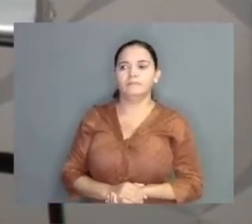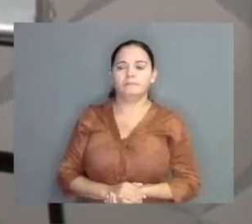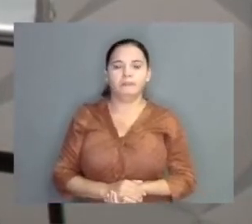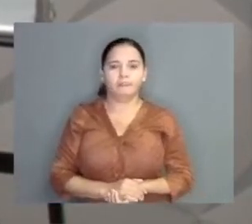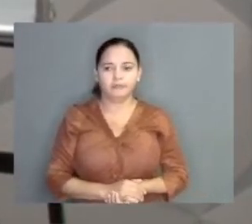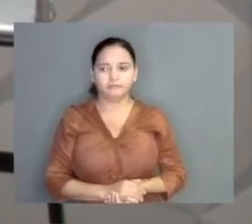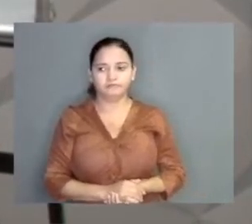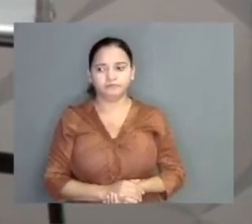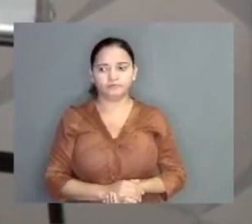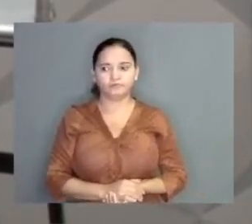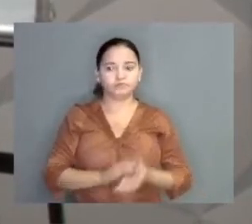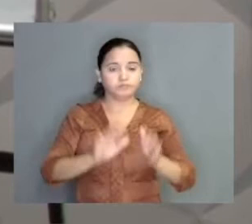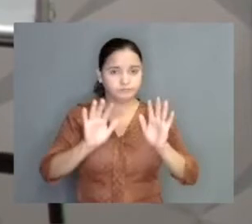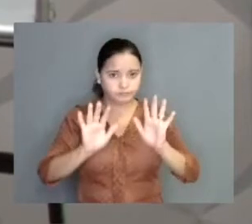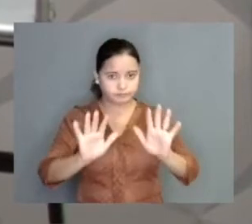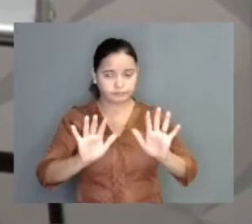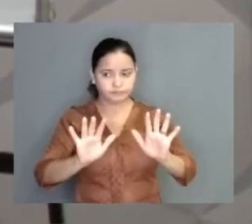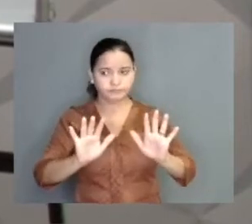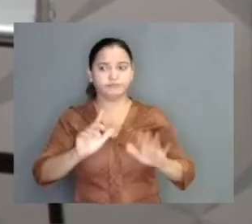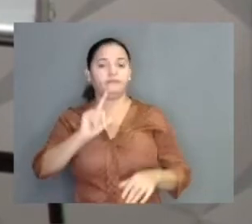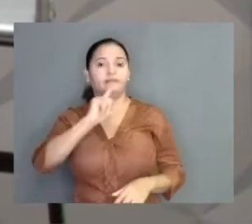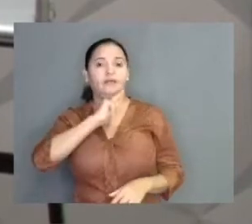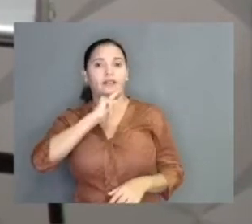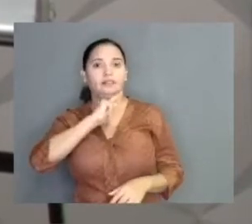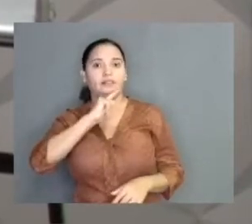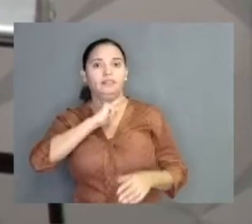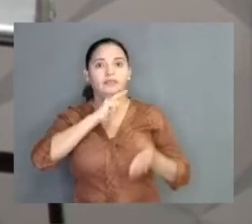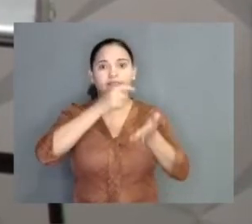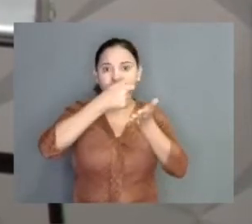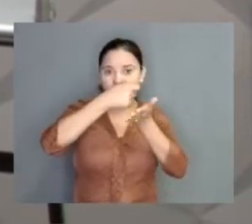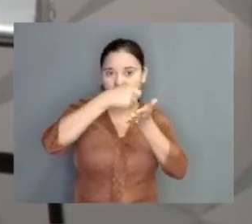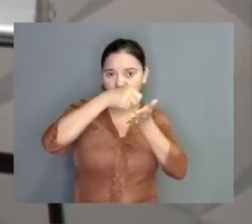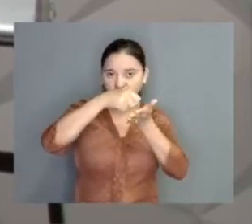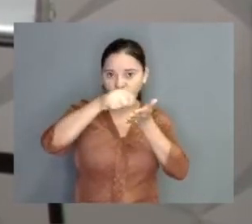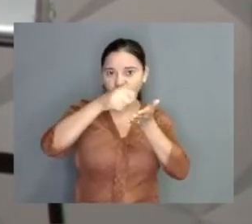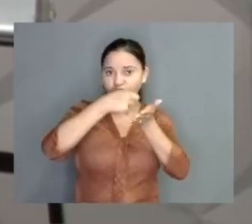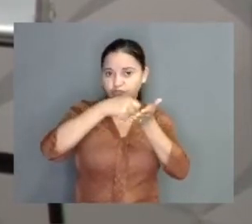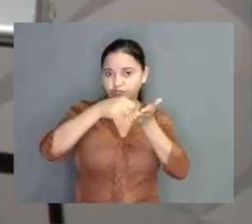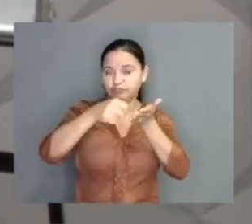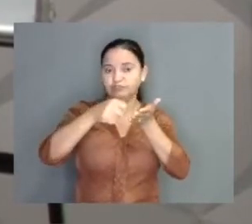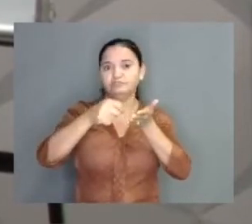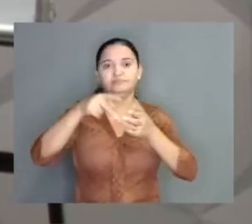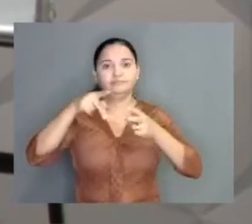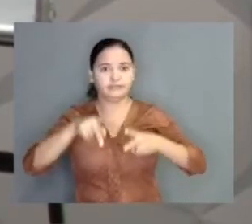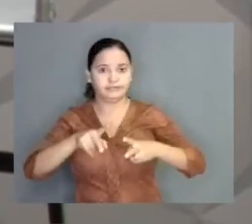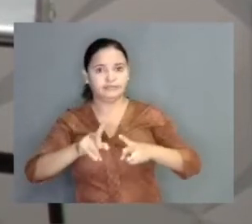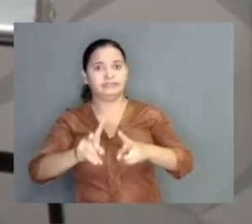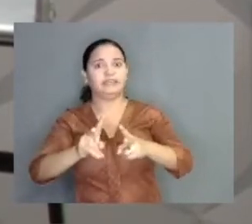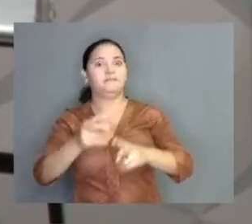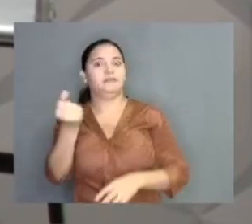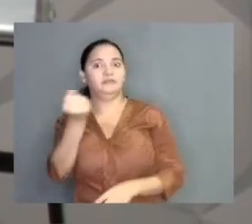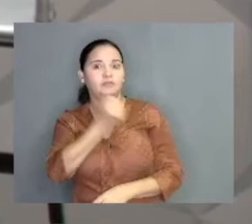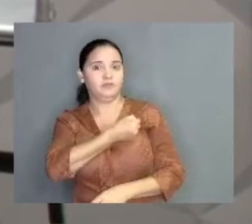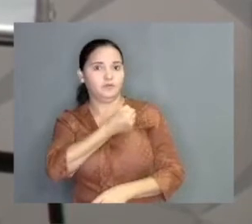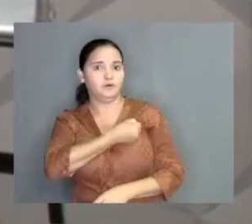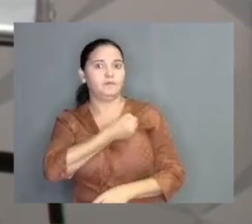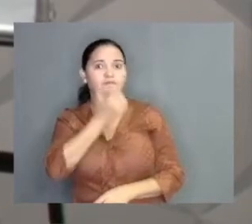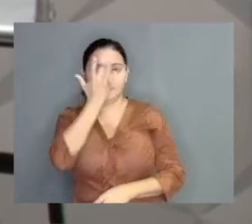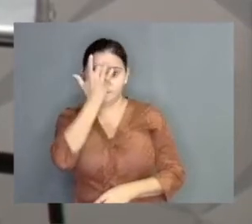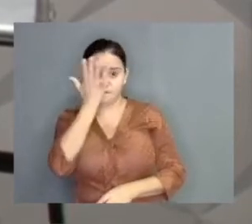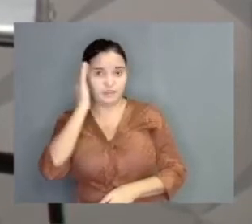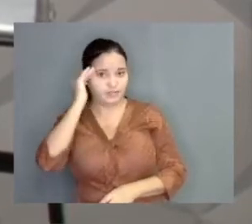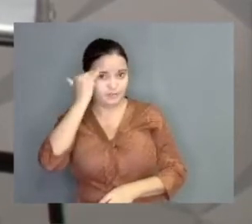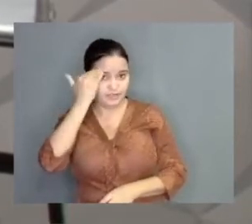No que está escrito aqui, eu sempre vou trazer isso aqui de maneira numérica para ficar mais fácil o entendimento,